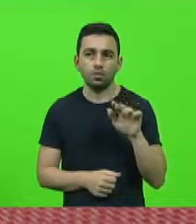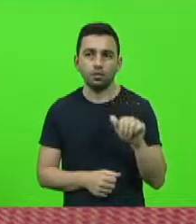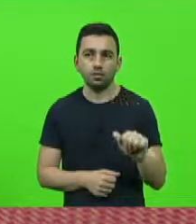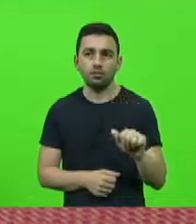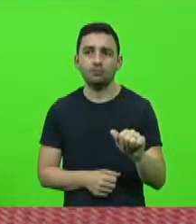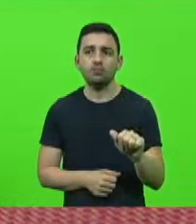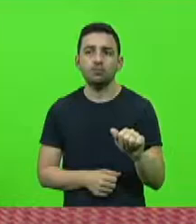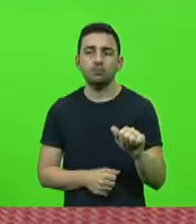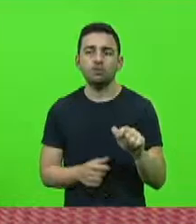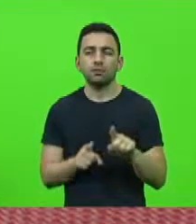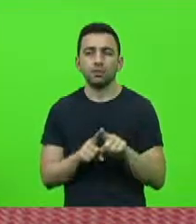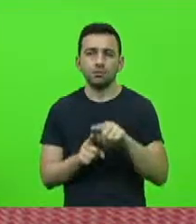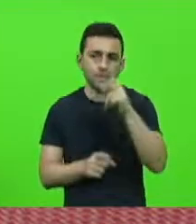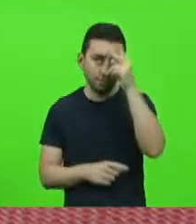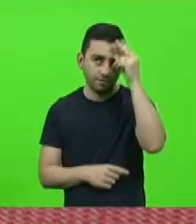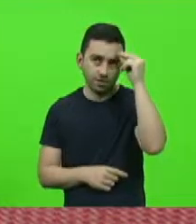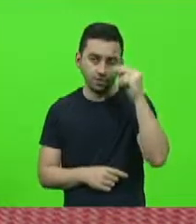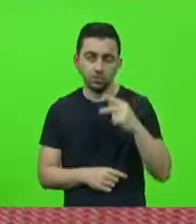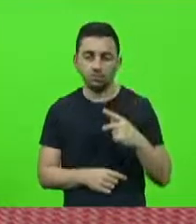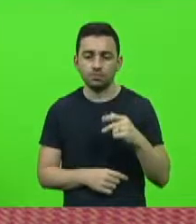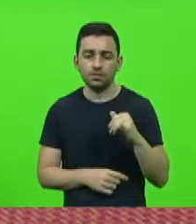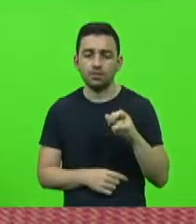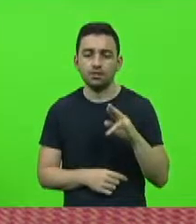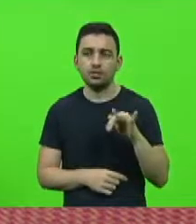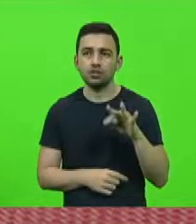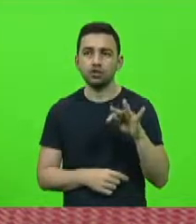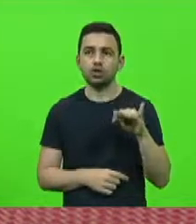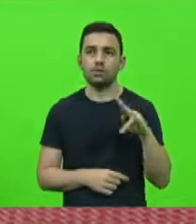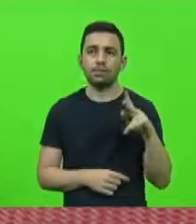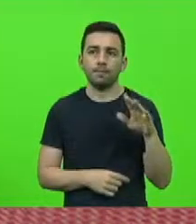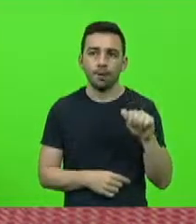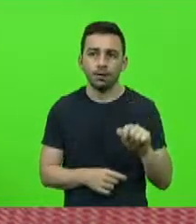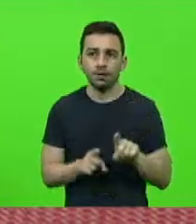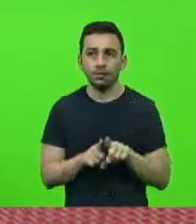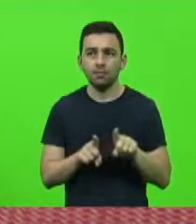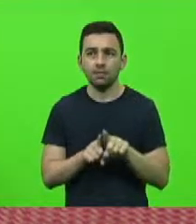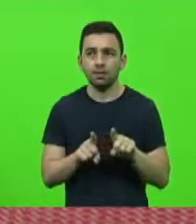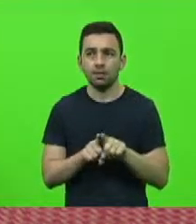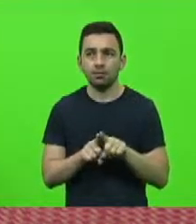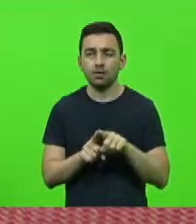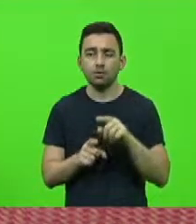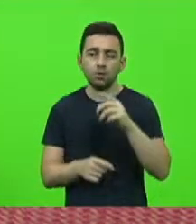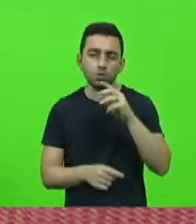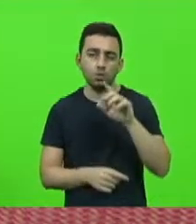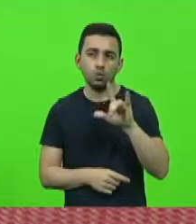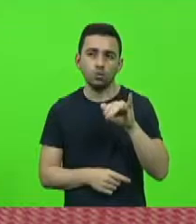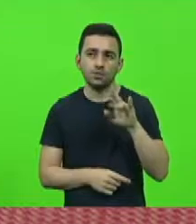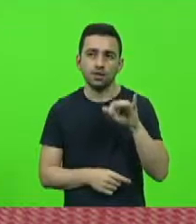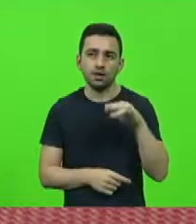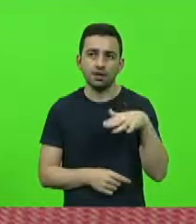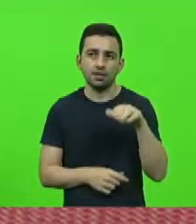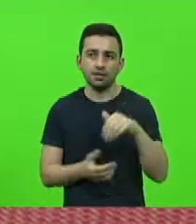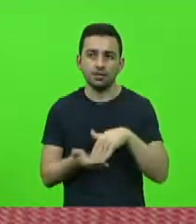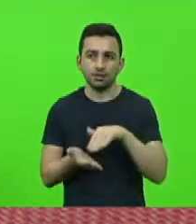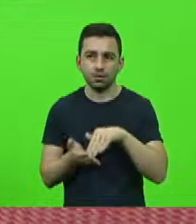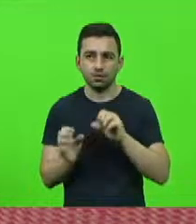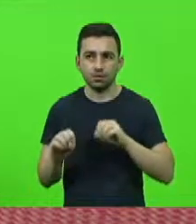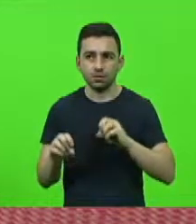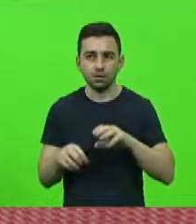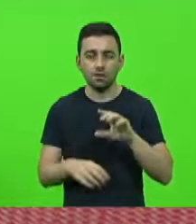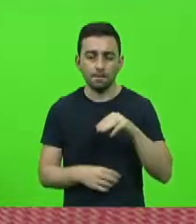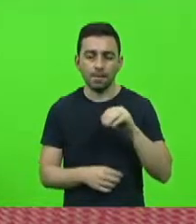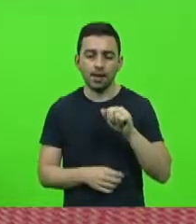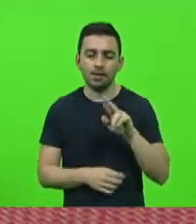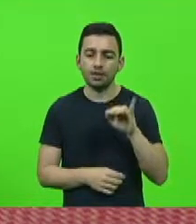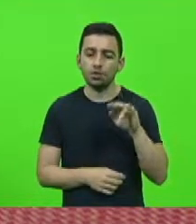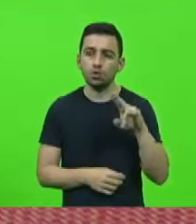de Peritiba, a Luciana, secretária da Educação, e a Mariluz, que também é da Educação.